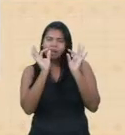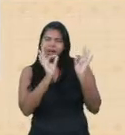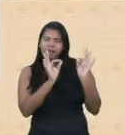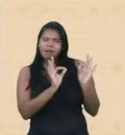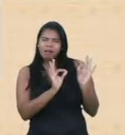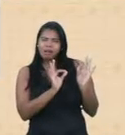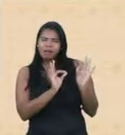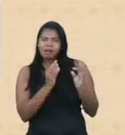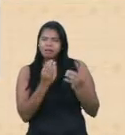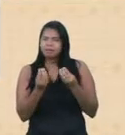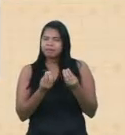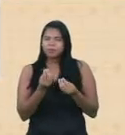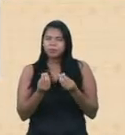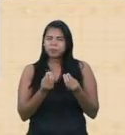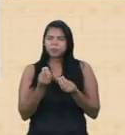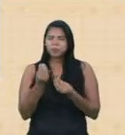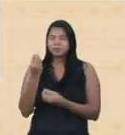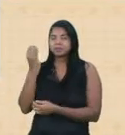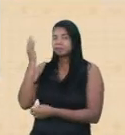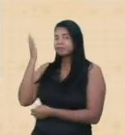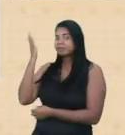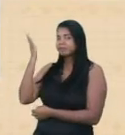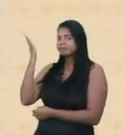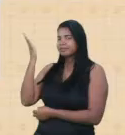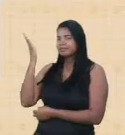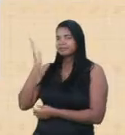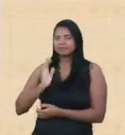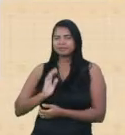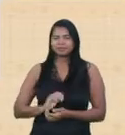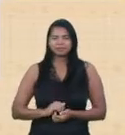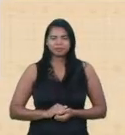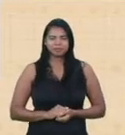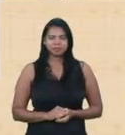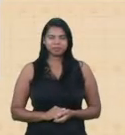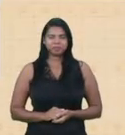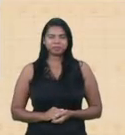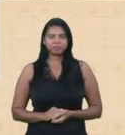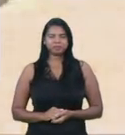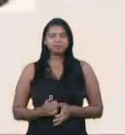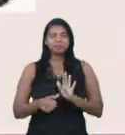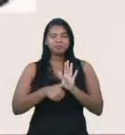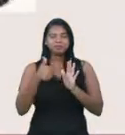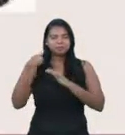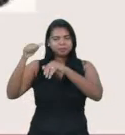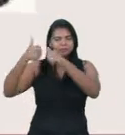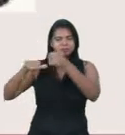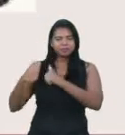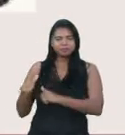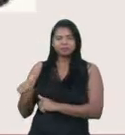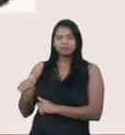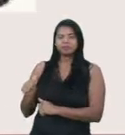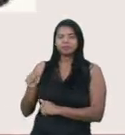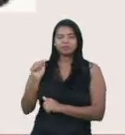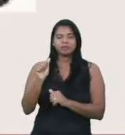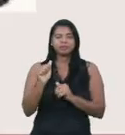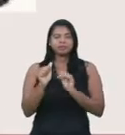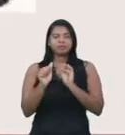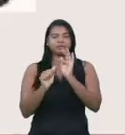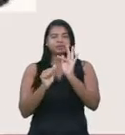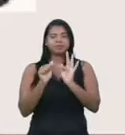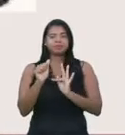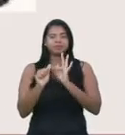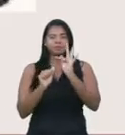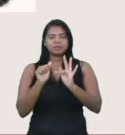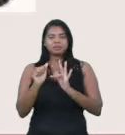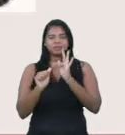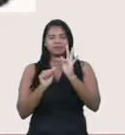Paulinho, como é que sou isso daí? Robertão, joga na tela aí, Robertão. As primeiras observações desses fenômenos magnéticos são muito mais antigas